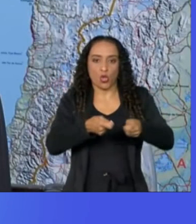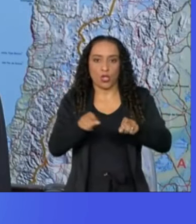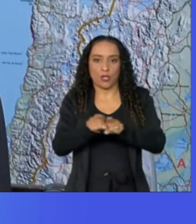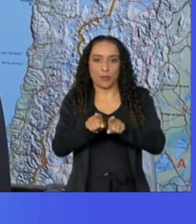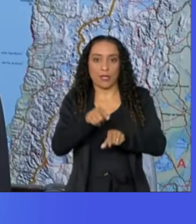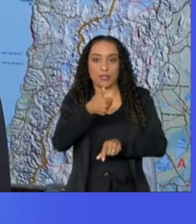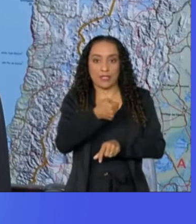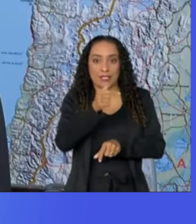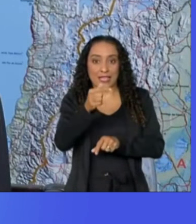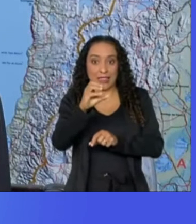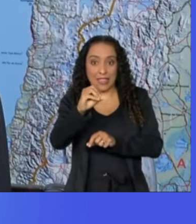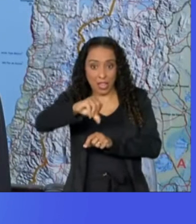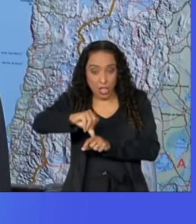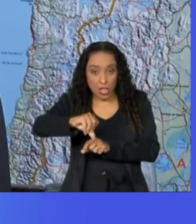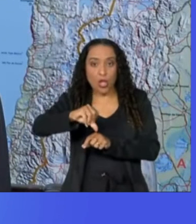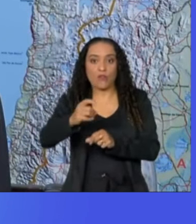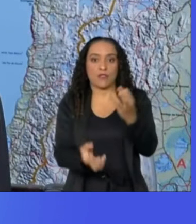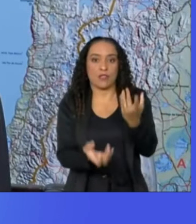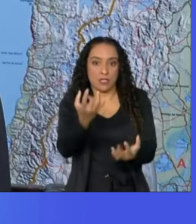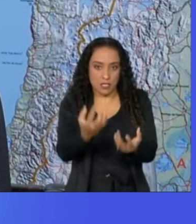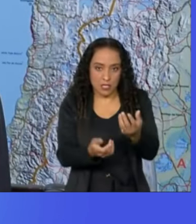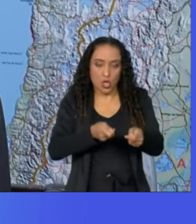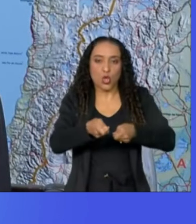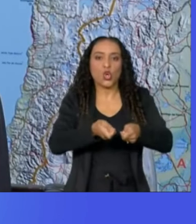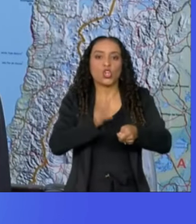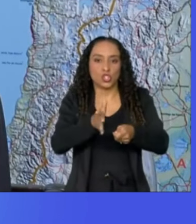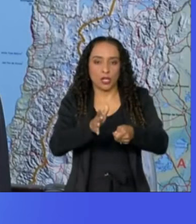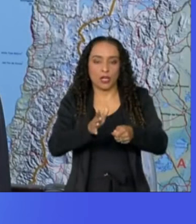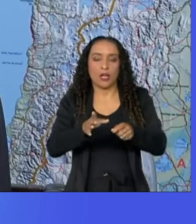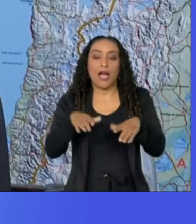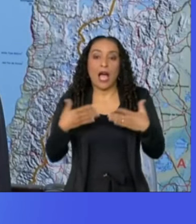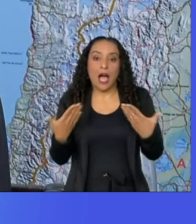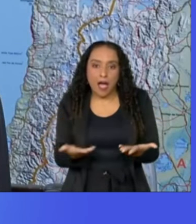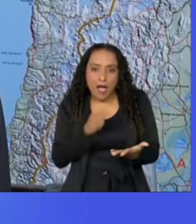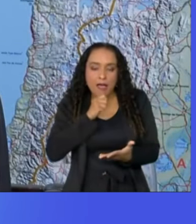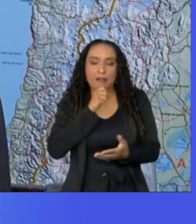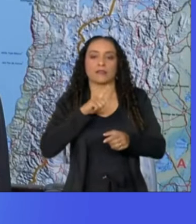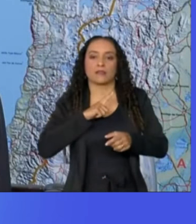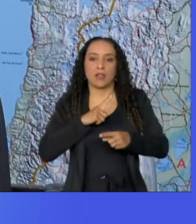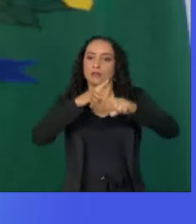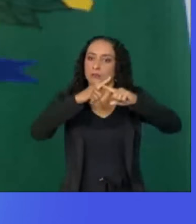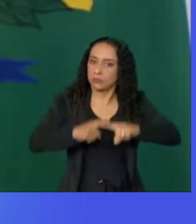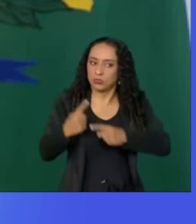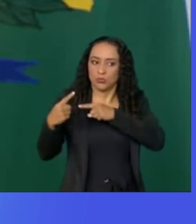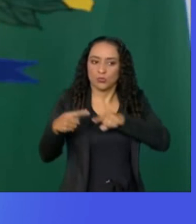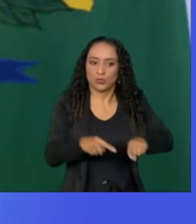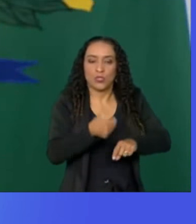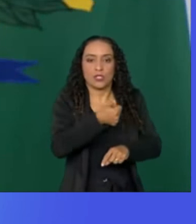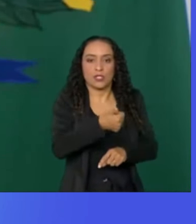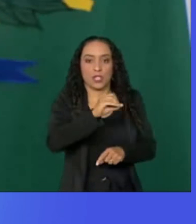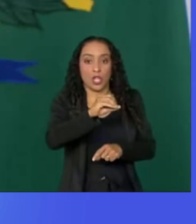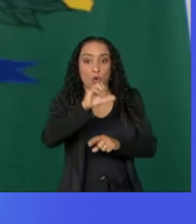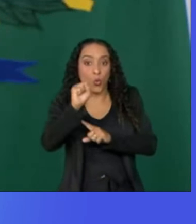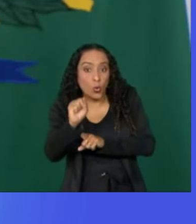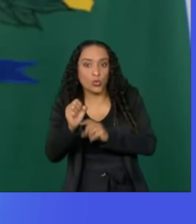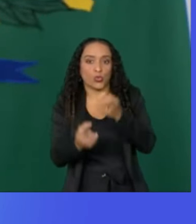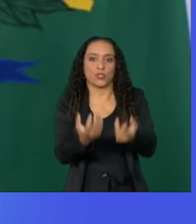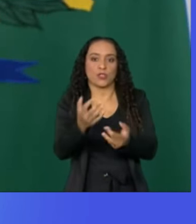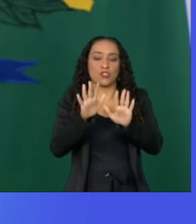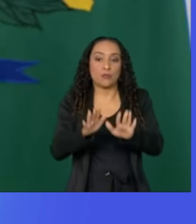Presidente 179 incêndios e nós ainda estamos em combate em 100 o incêndio mas